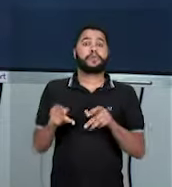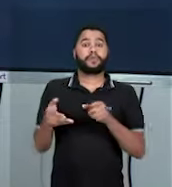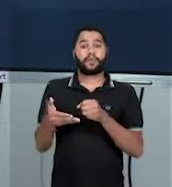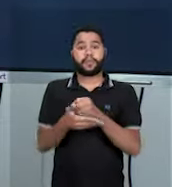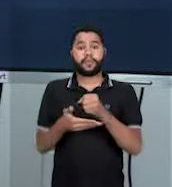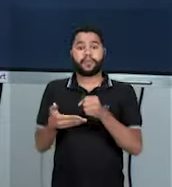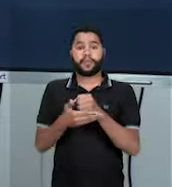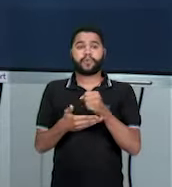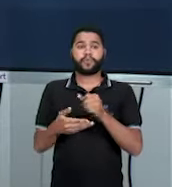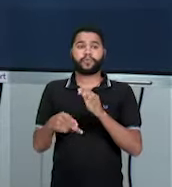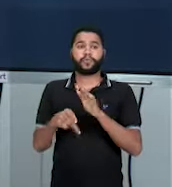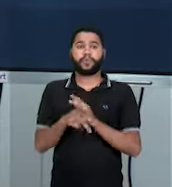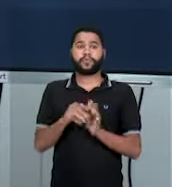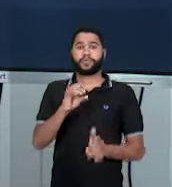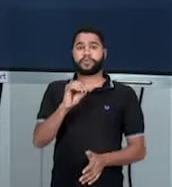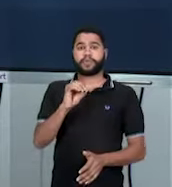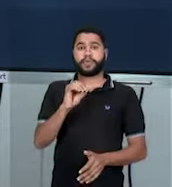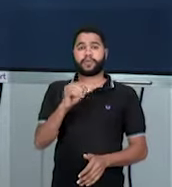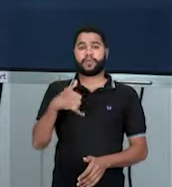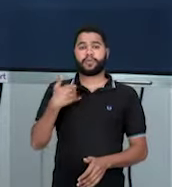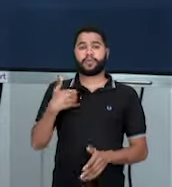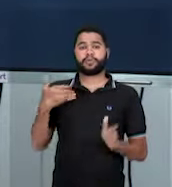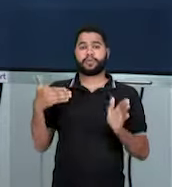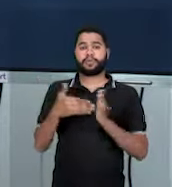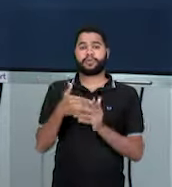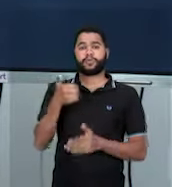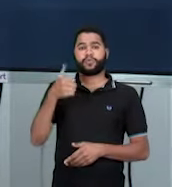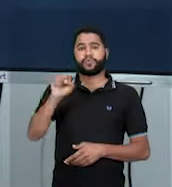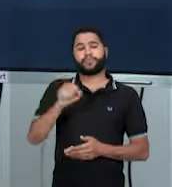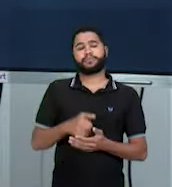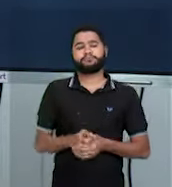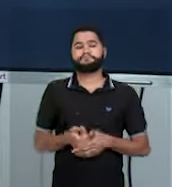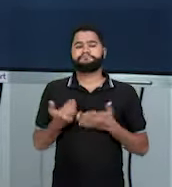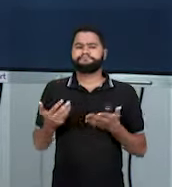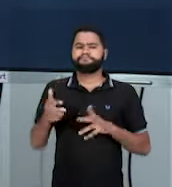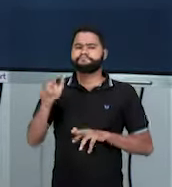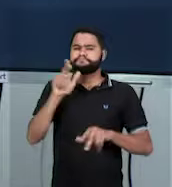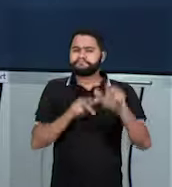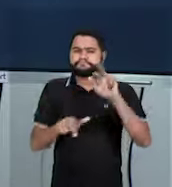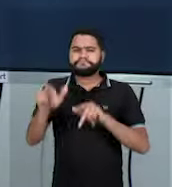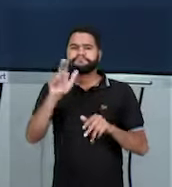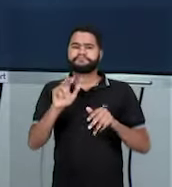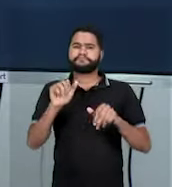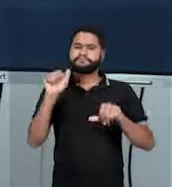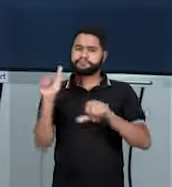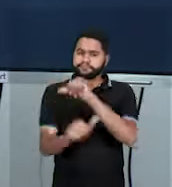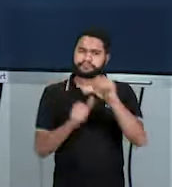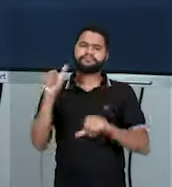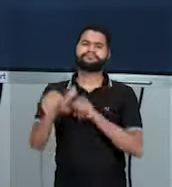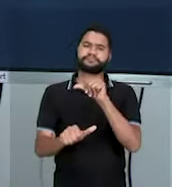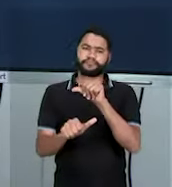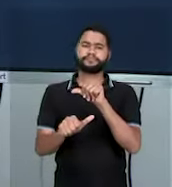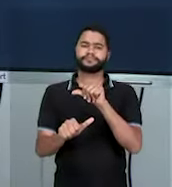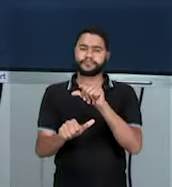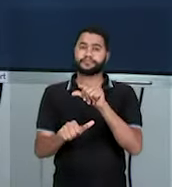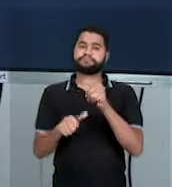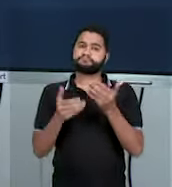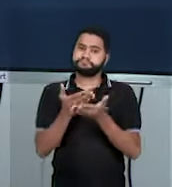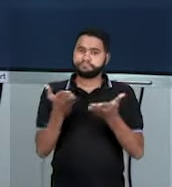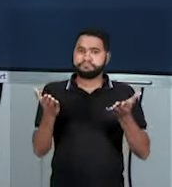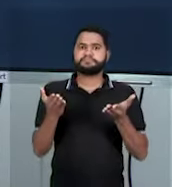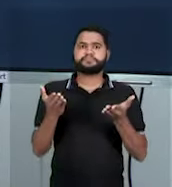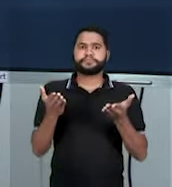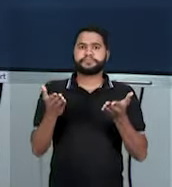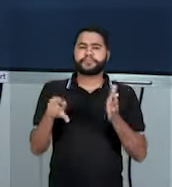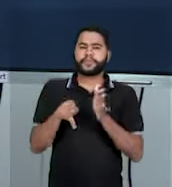do 0 aos 18 anos. E aí a gente então tem diversas reformas essas que você vai ter